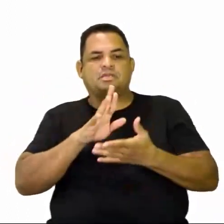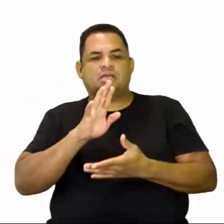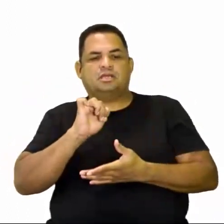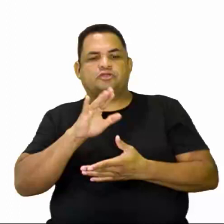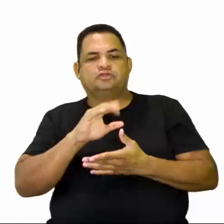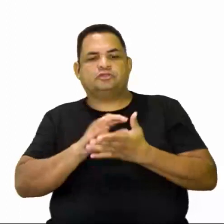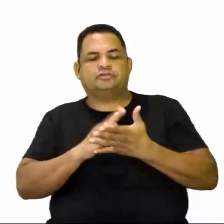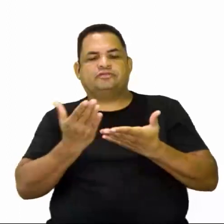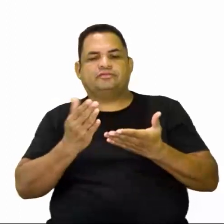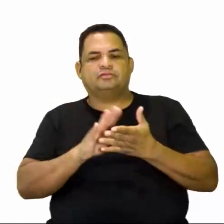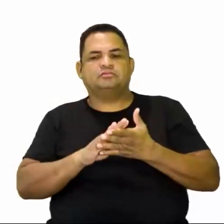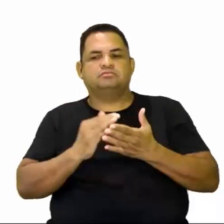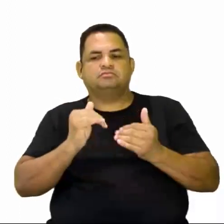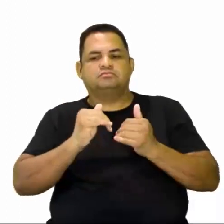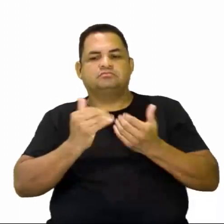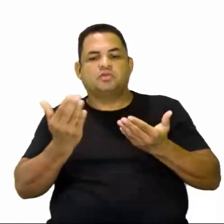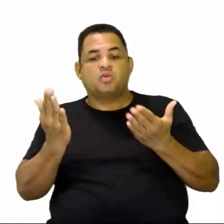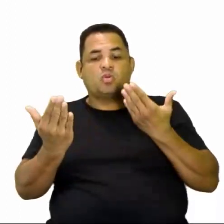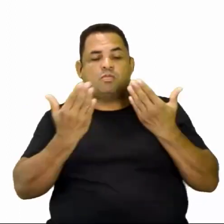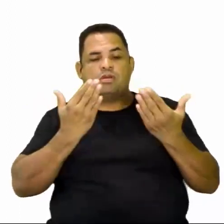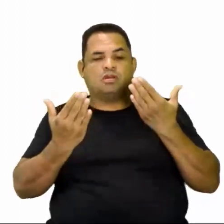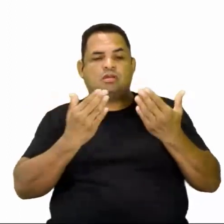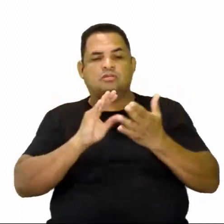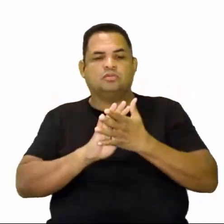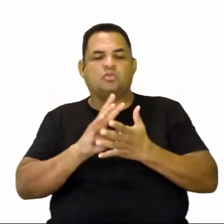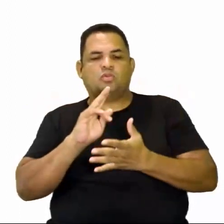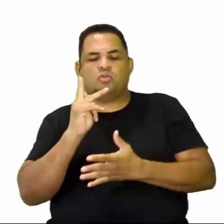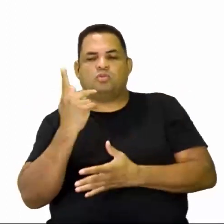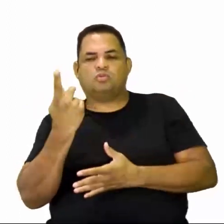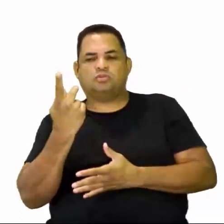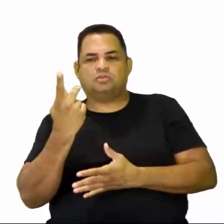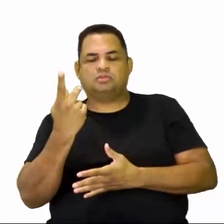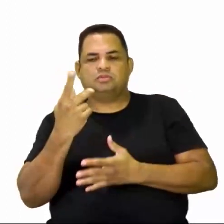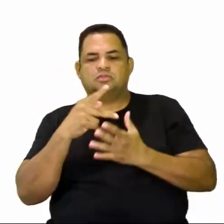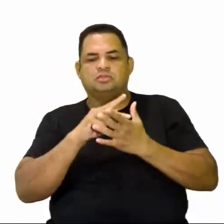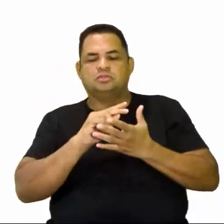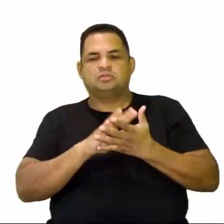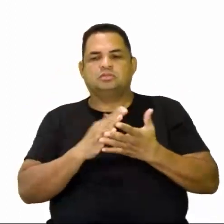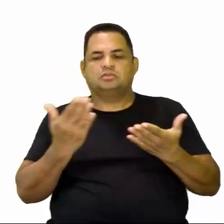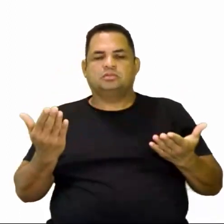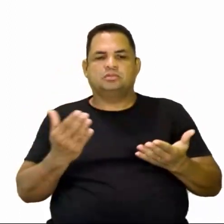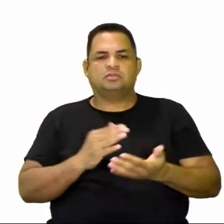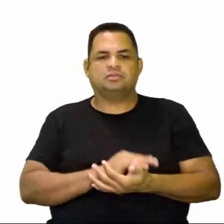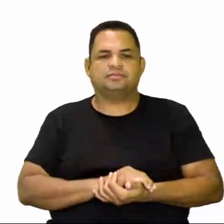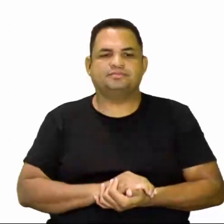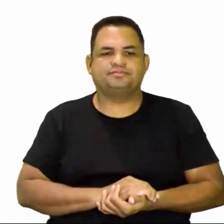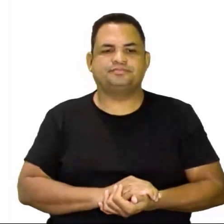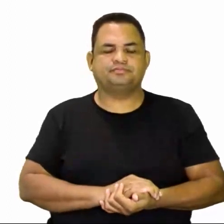que o hidrogênio. Foi o ferro reagiu com o cloro,